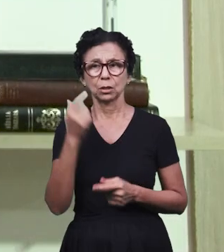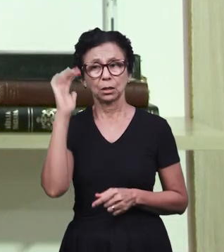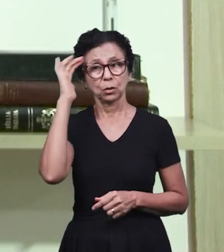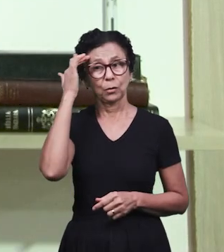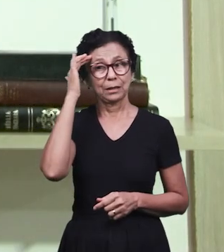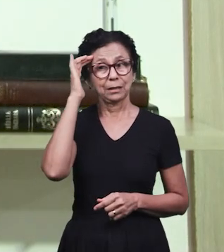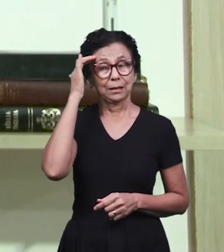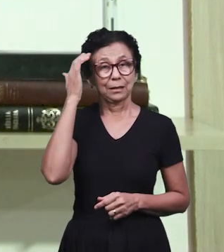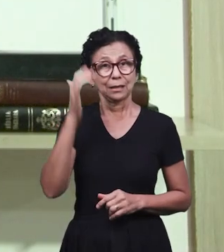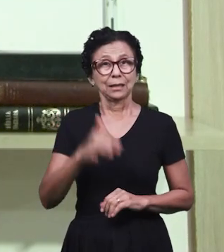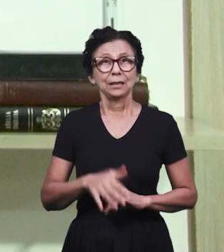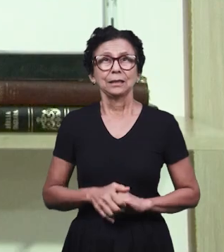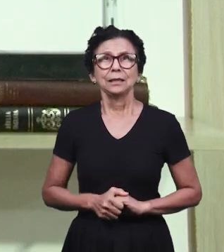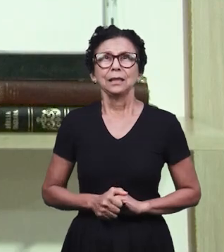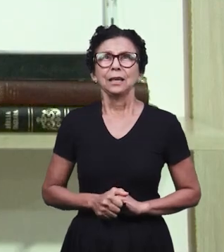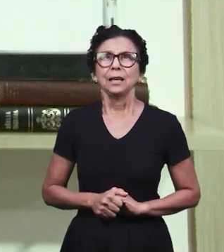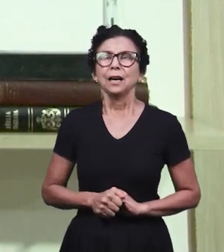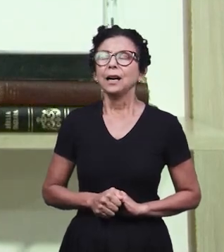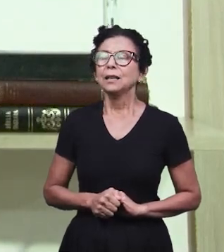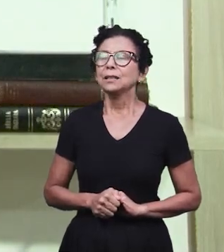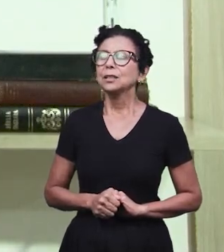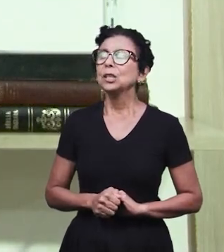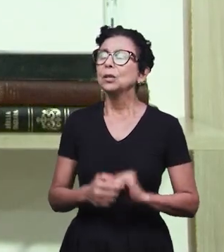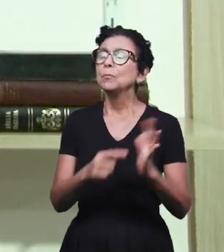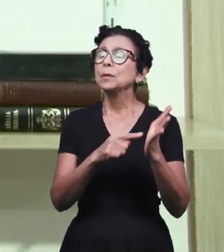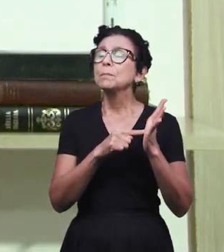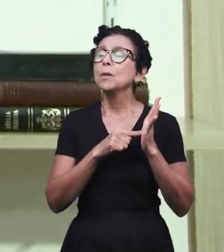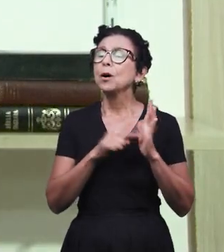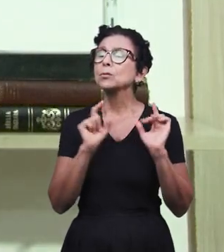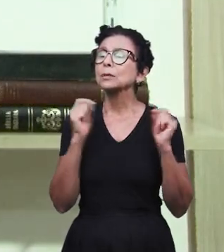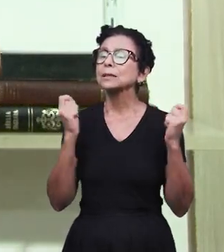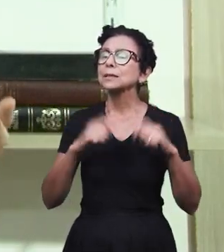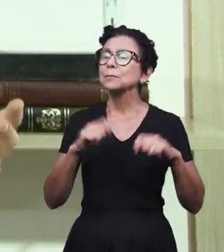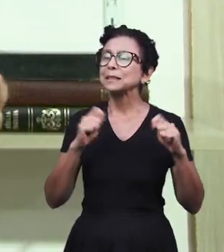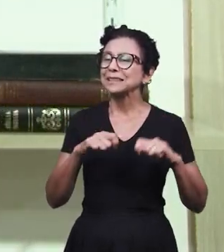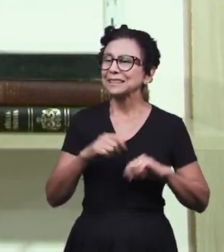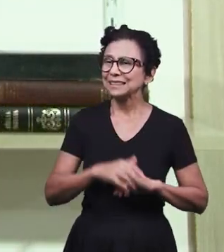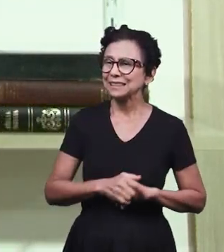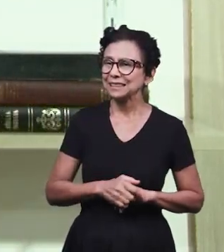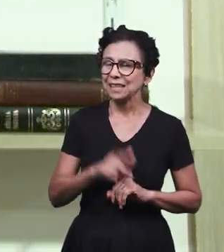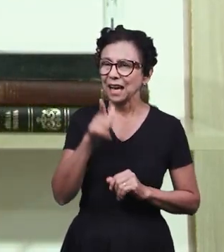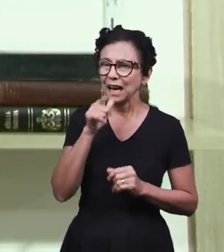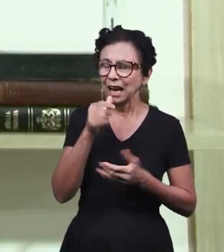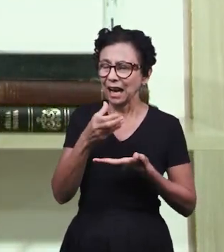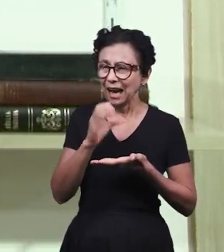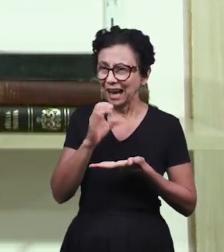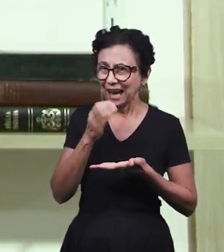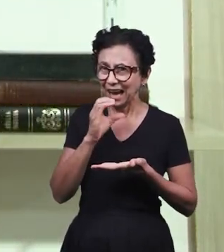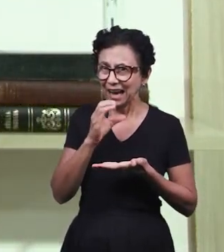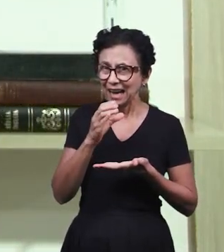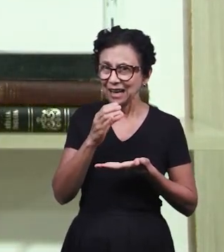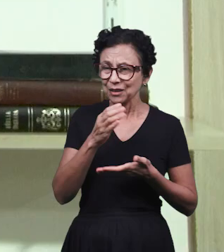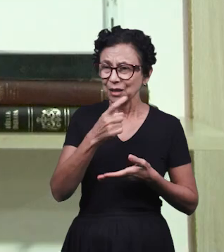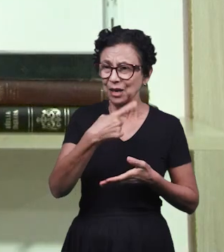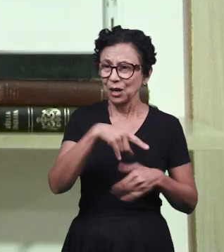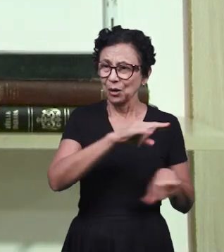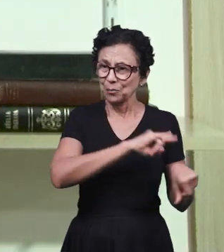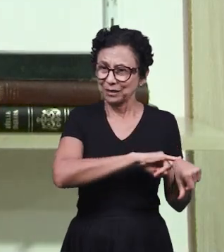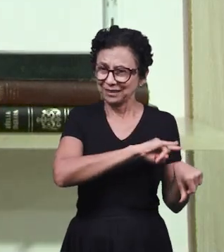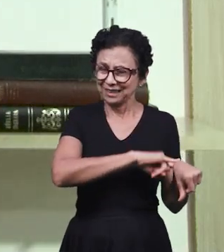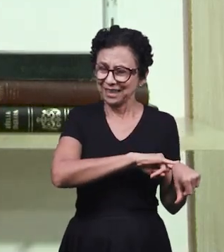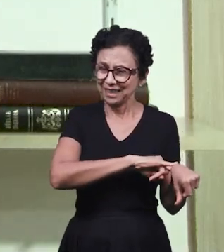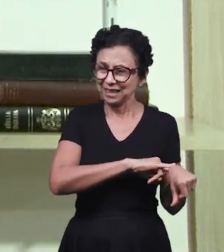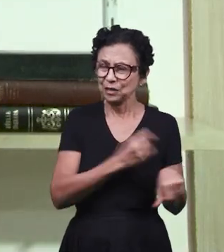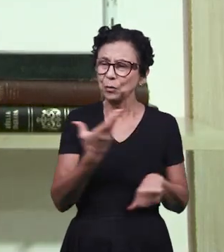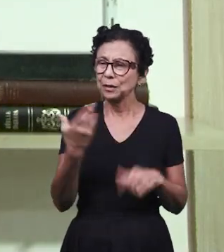podemos pedir que esse irmão sinalize o que você precisa. Você quer um copo de água? Você deseja ir ao toalete? O